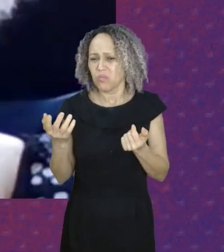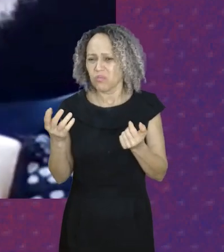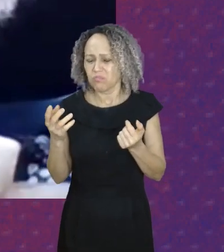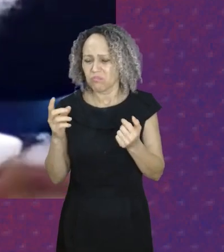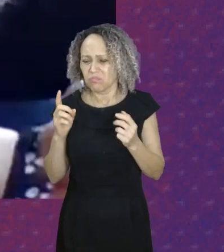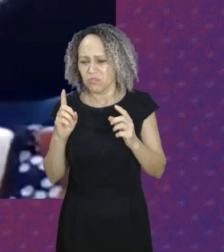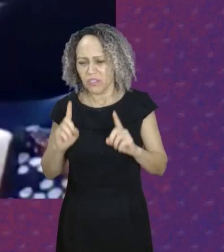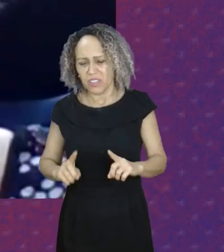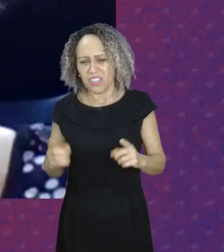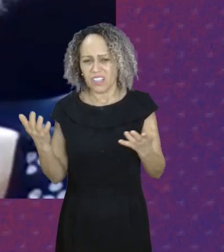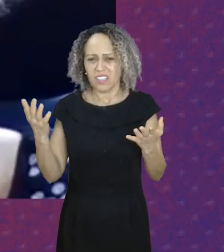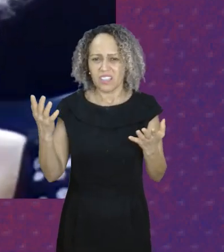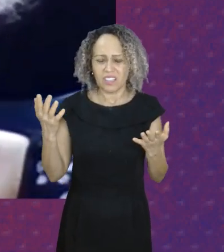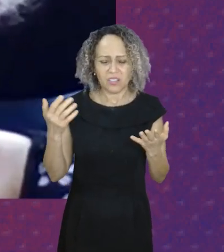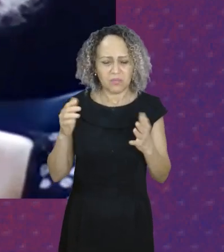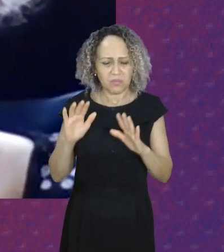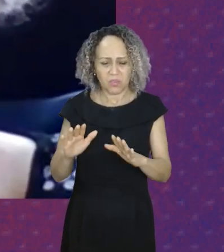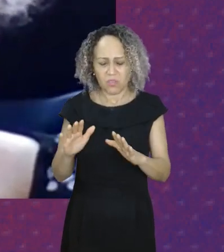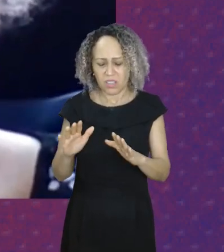horrorosa,